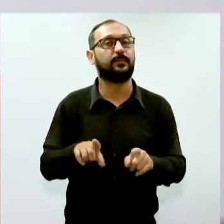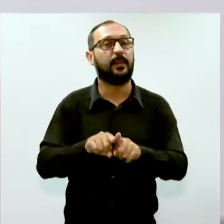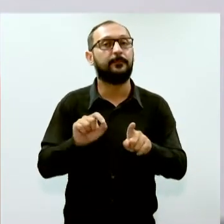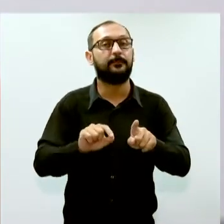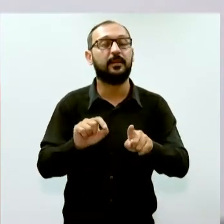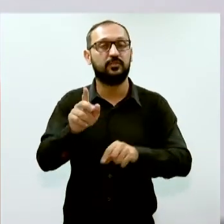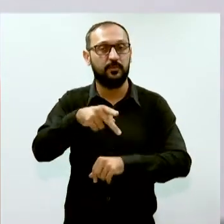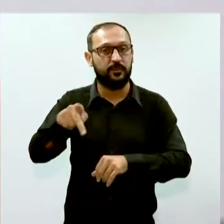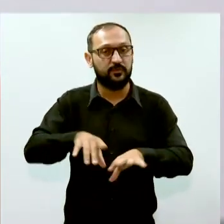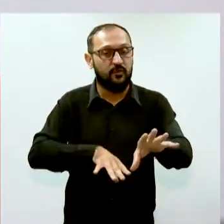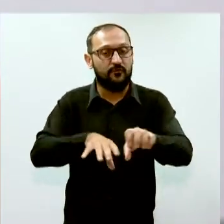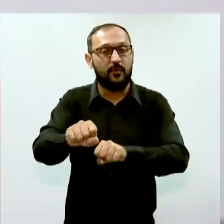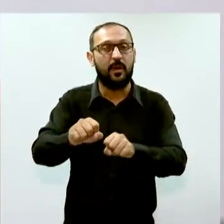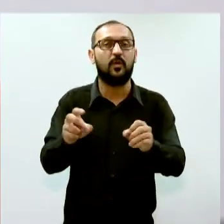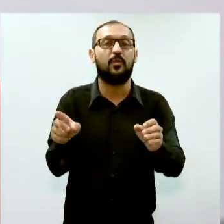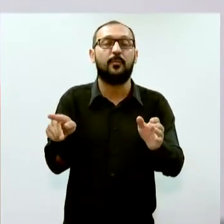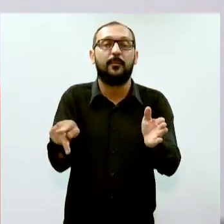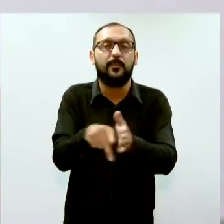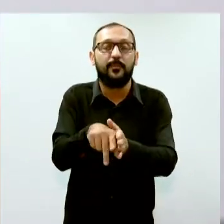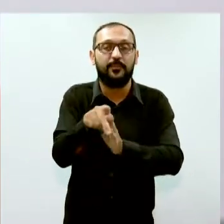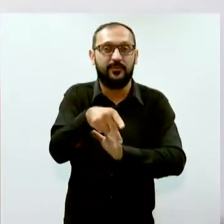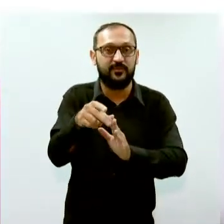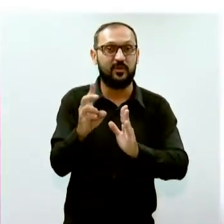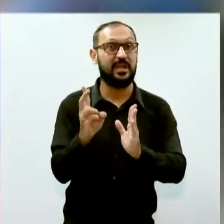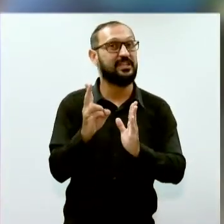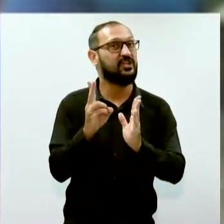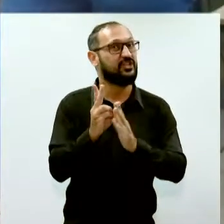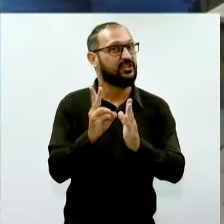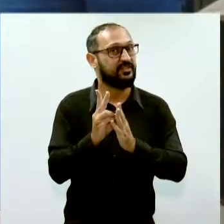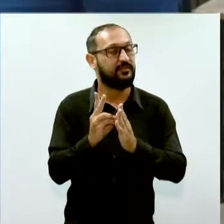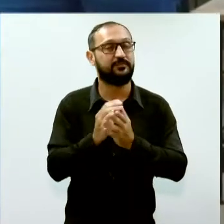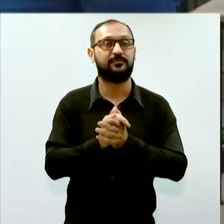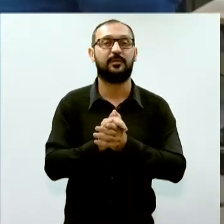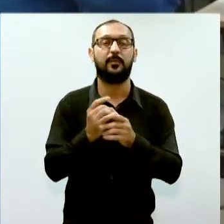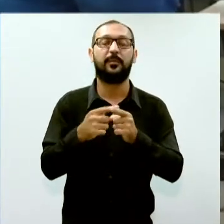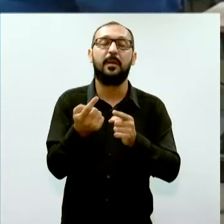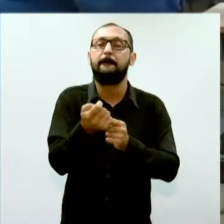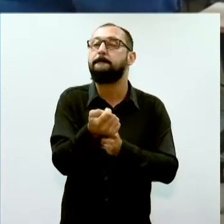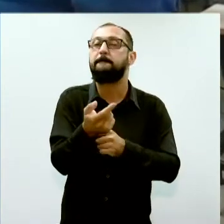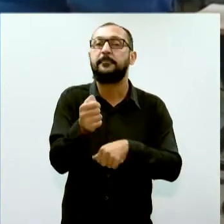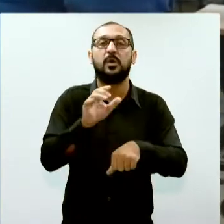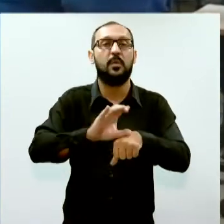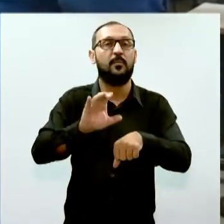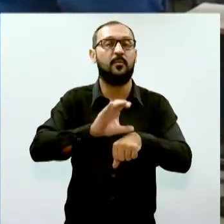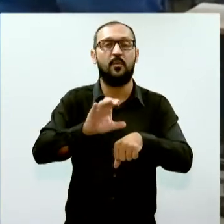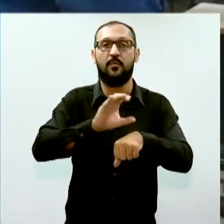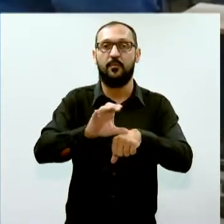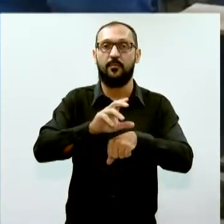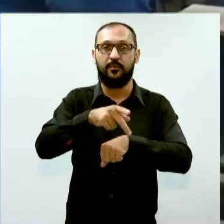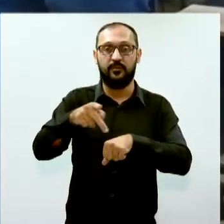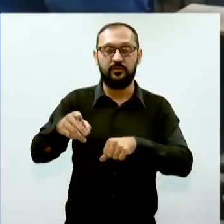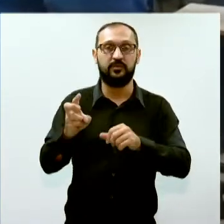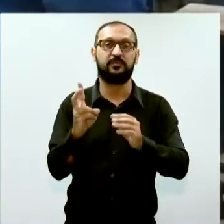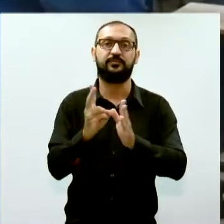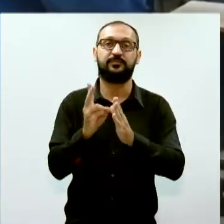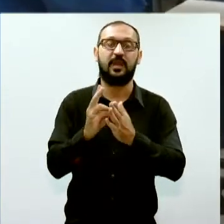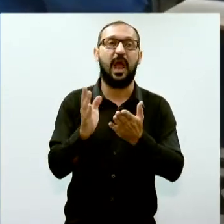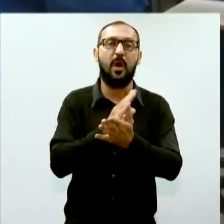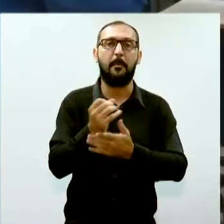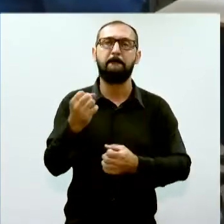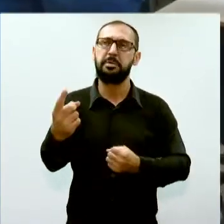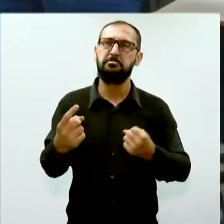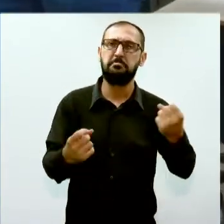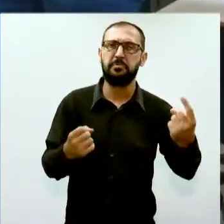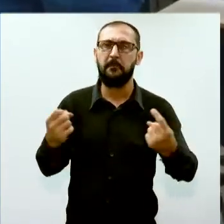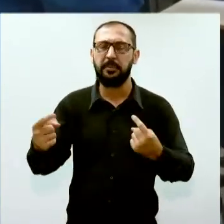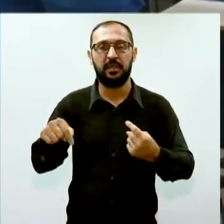formação do professor indígena, porque são pouquíssimos os cursos de formação de professor indígena no Brasil. Algumas iniciativas,